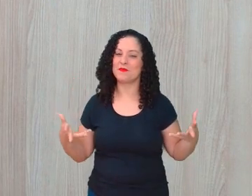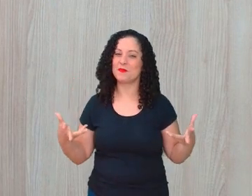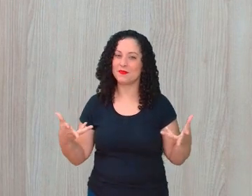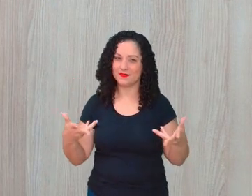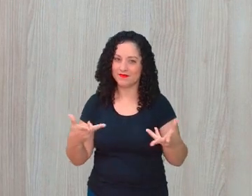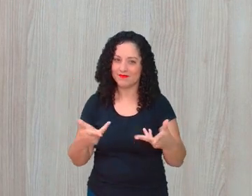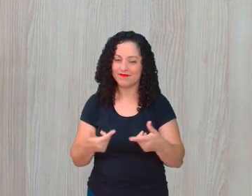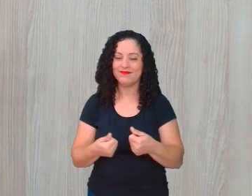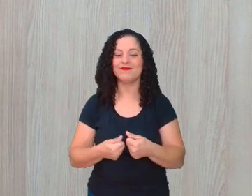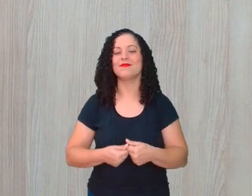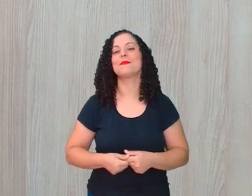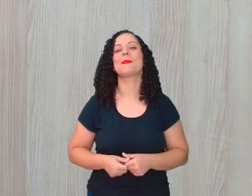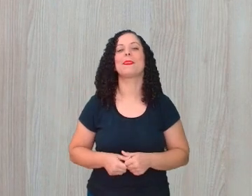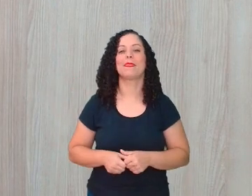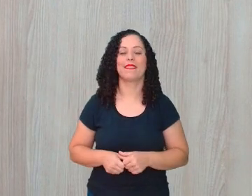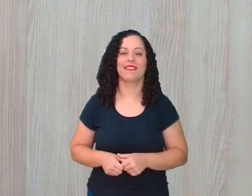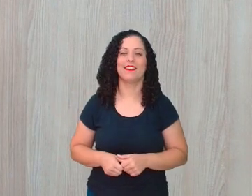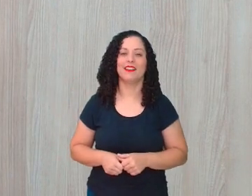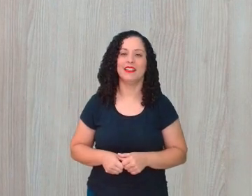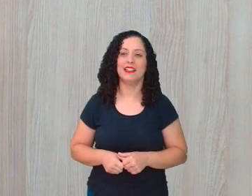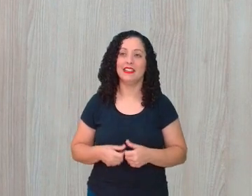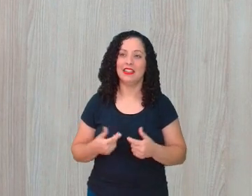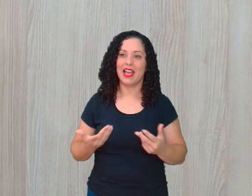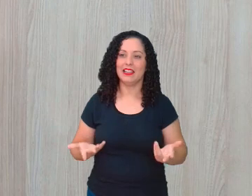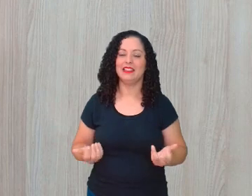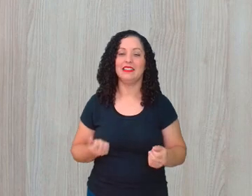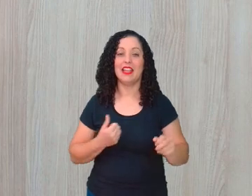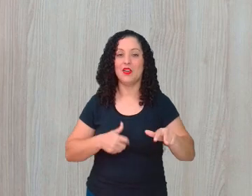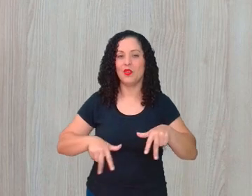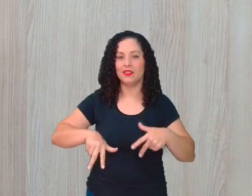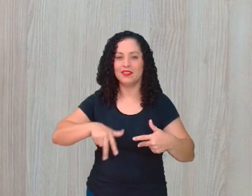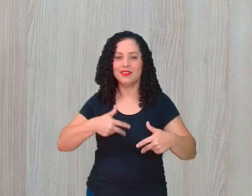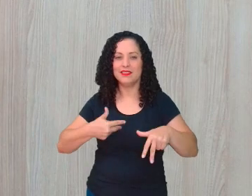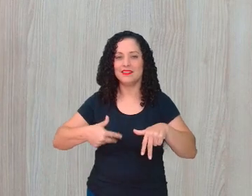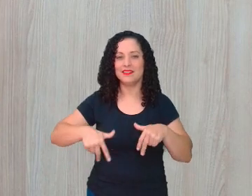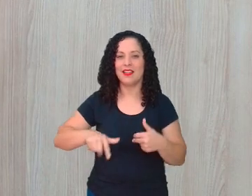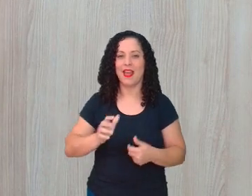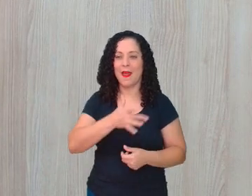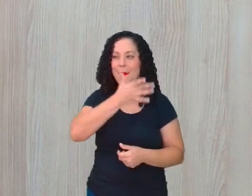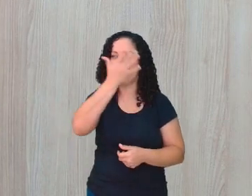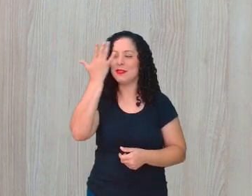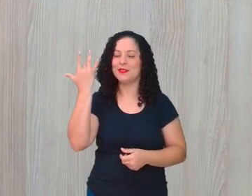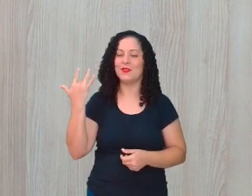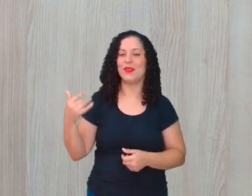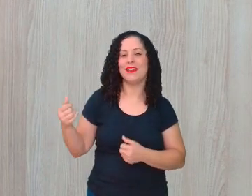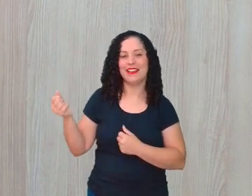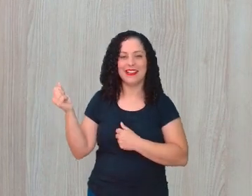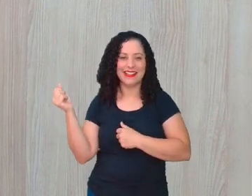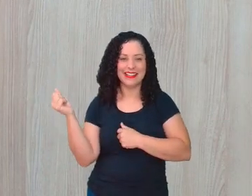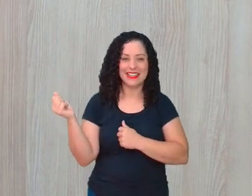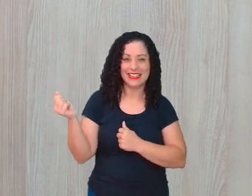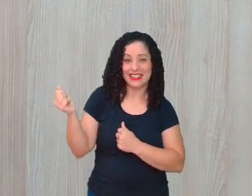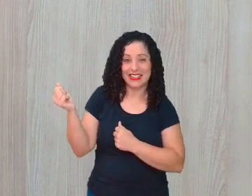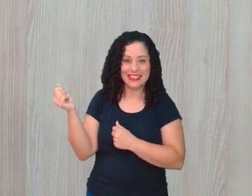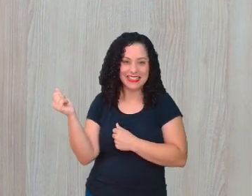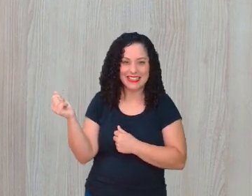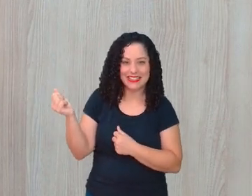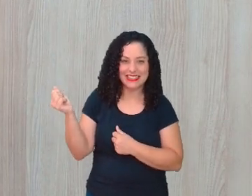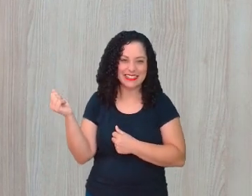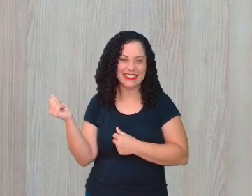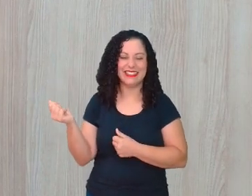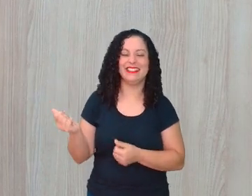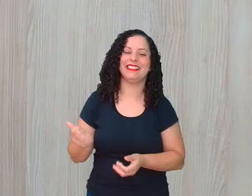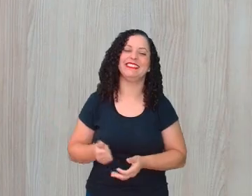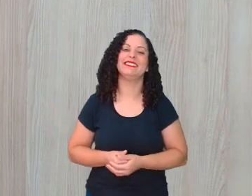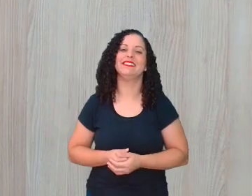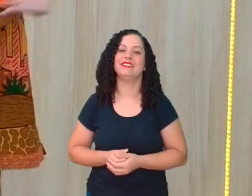maravilhoso. Oh, não, aí é a área de dança, né? Começou o chorinho, a pessoa já, ó. Dancinha de salão. E aí, Gini, tu acha que